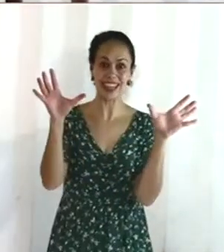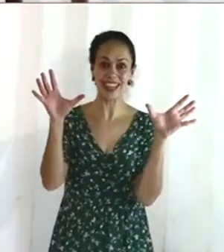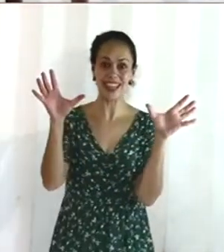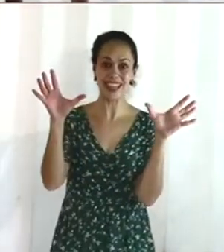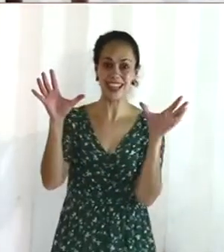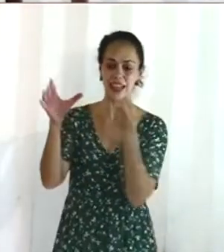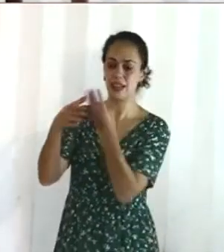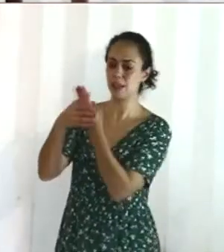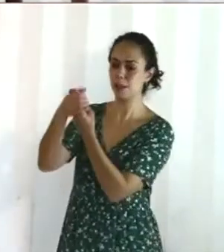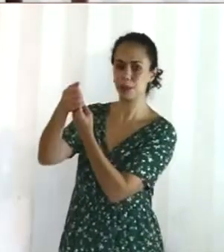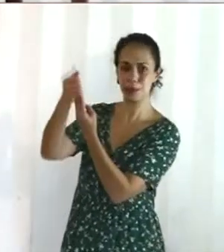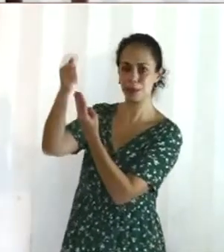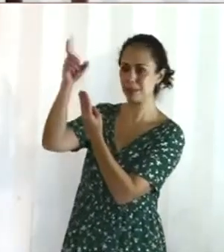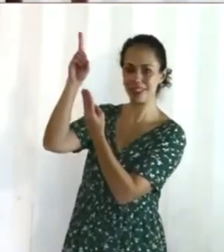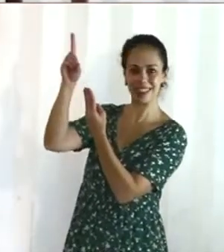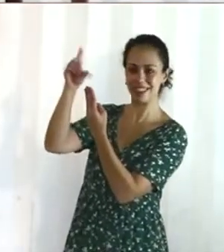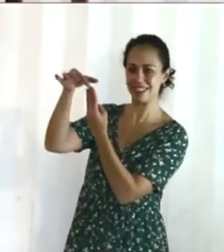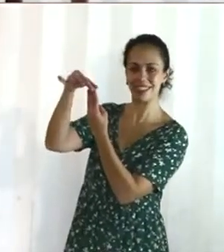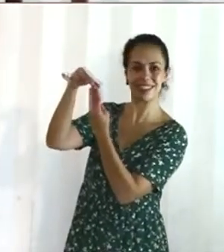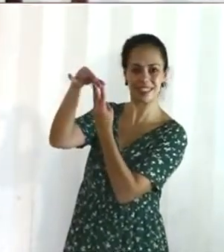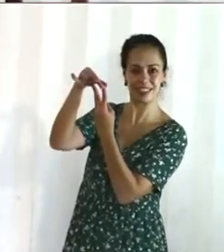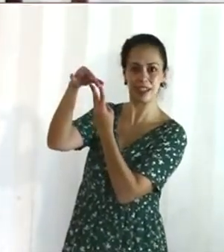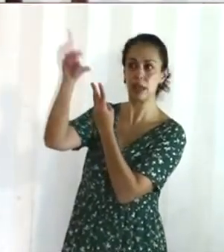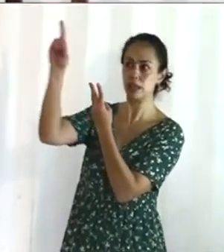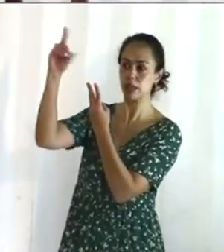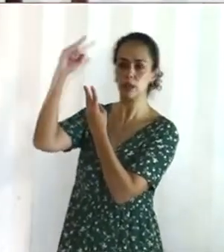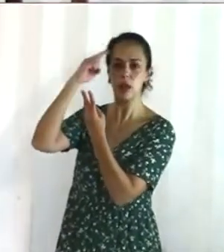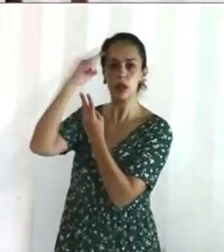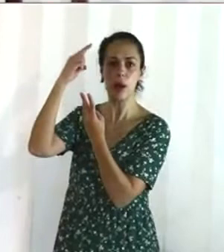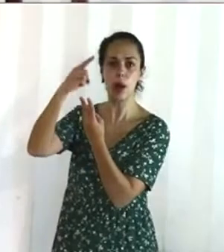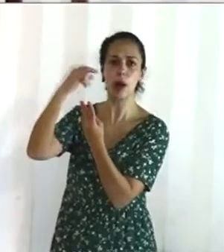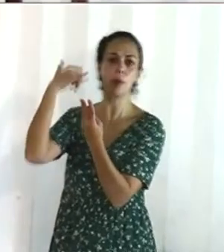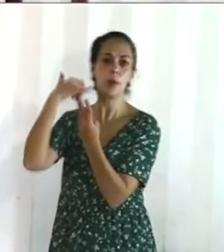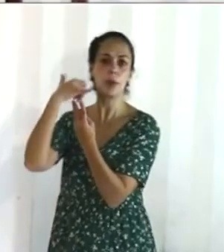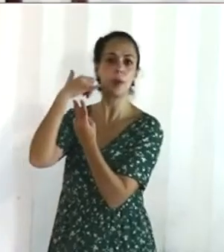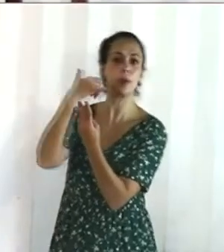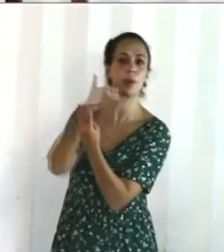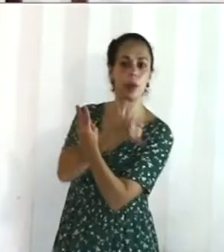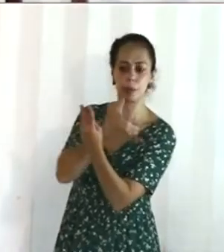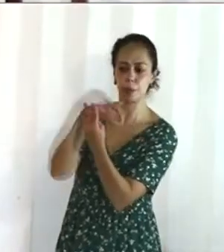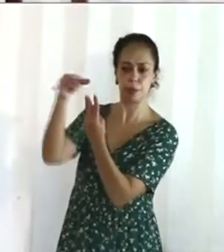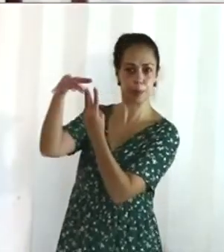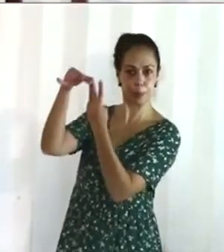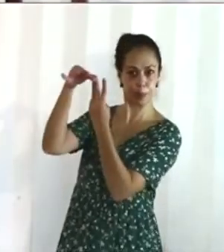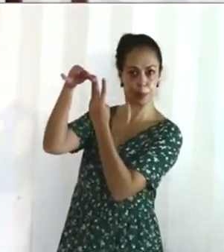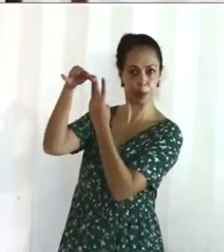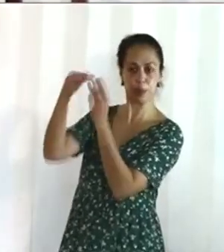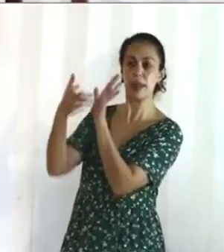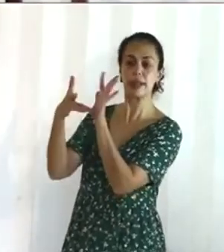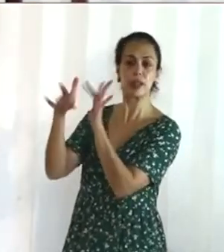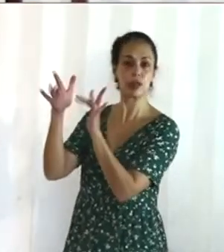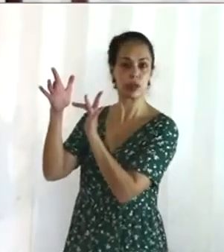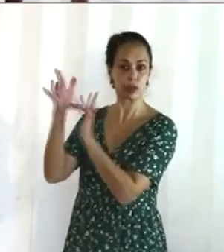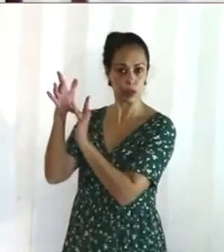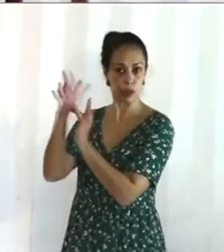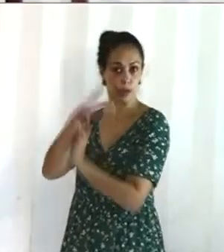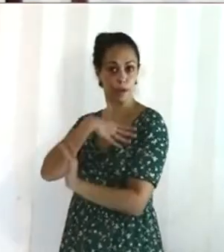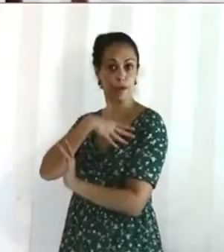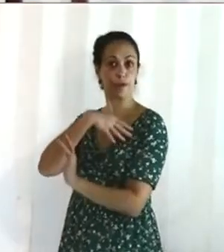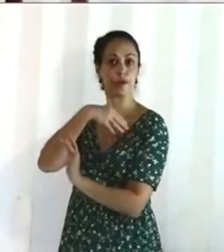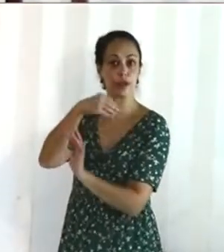Pai Criador e aquele que fala. O Deus Filho é aquele que é